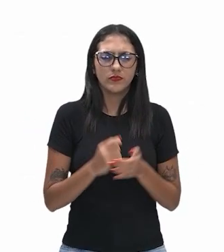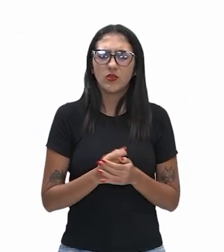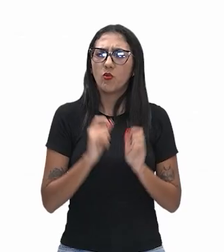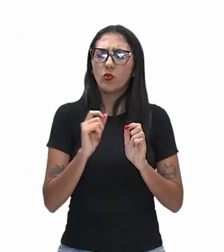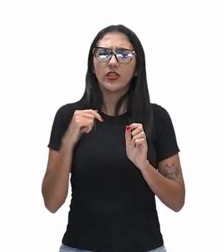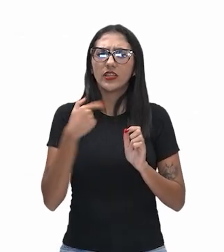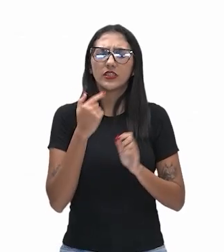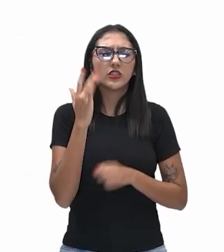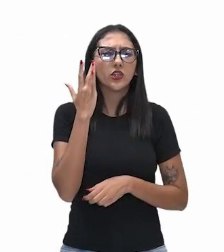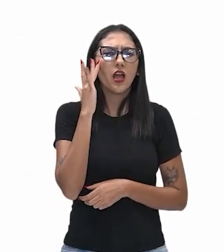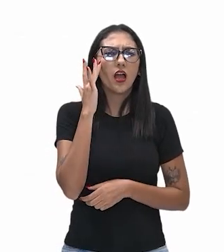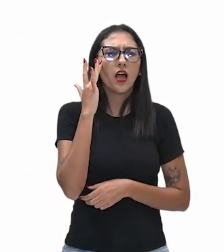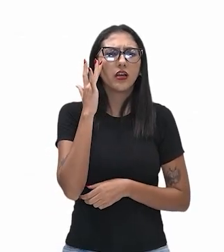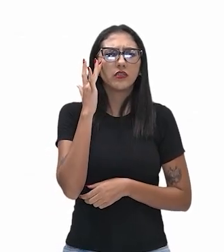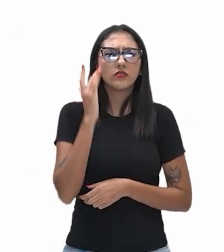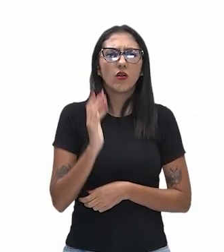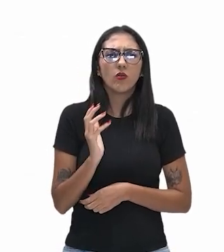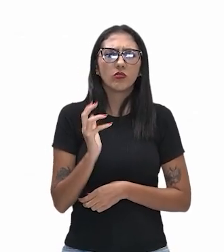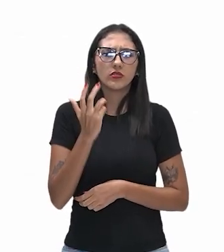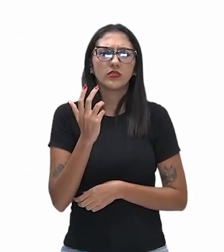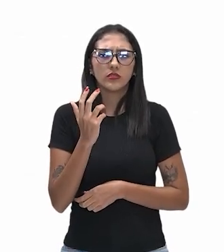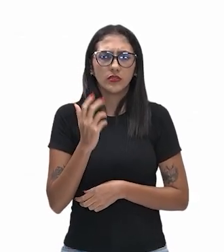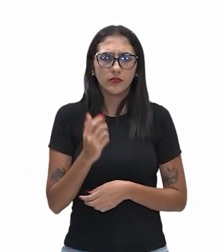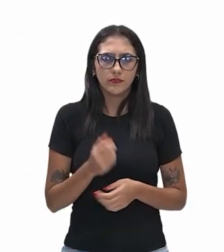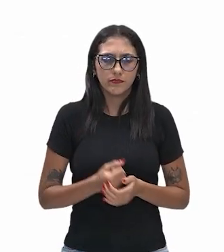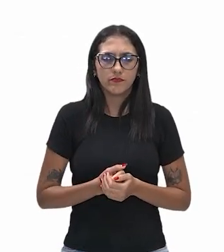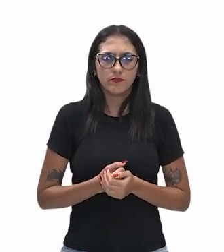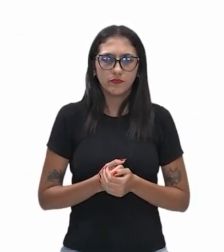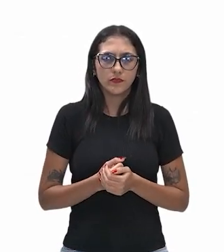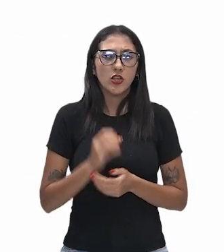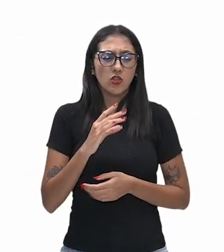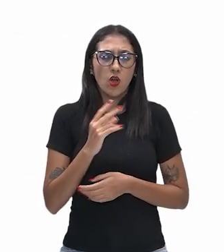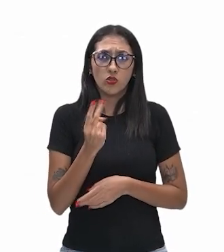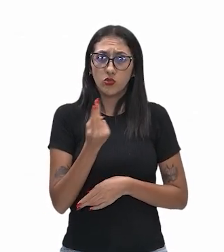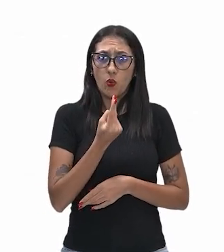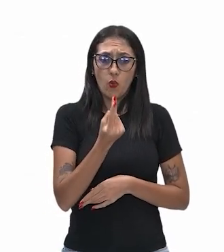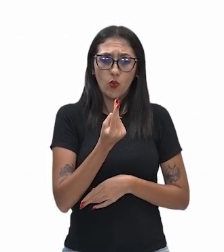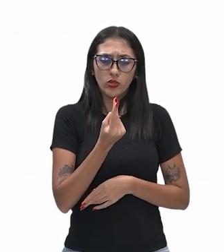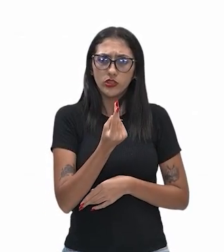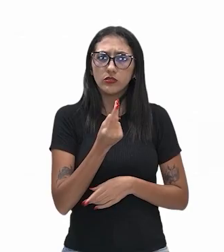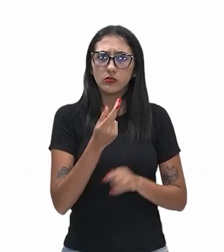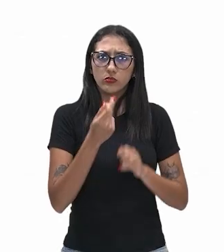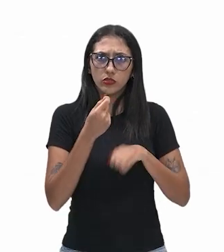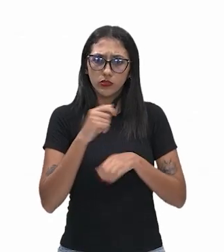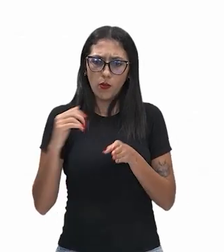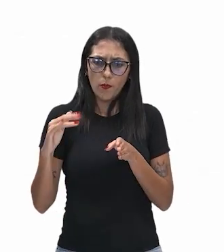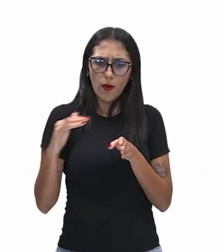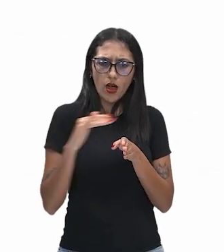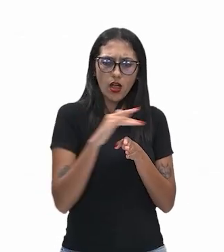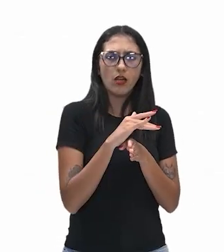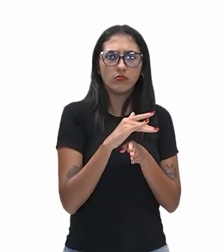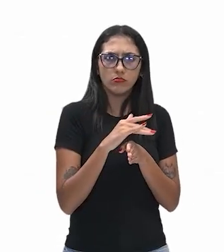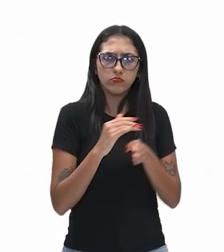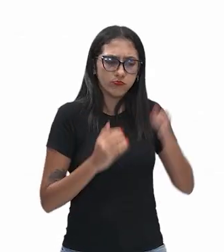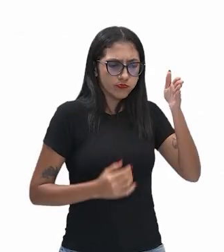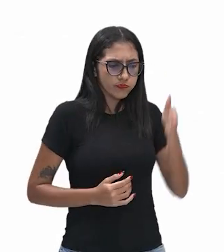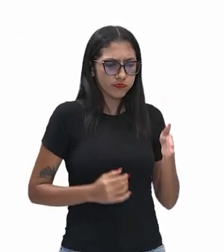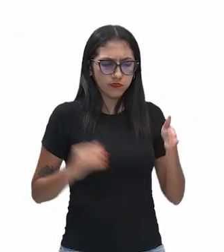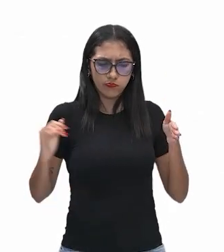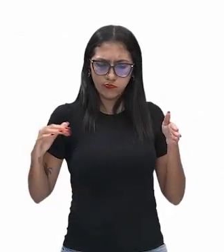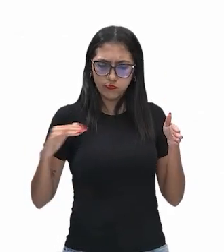lá na parede? Dois raios de luz, né? Mas não é isso que acontece, pessoal. Acontece